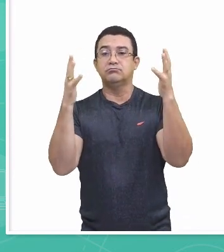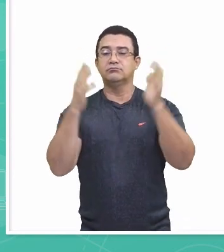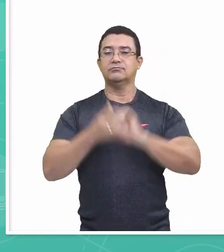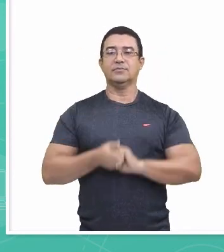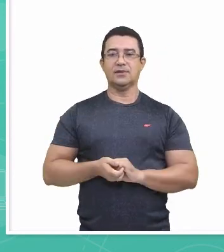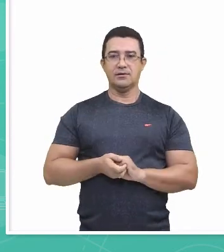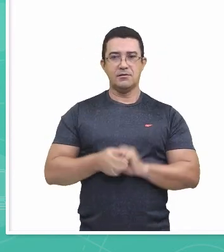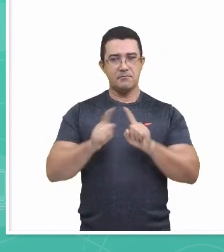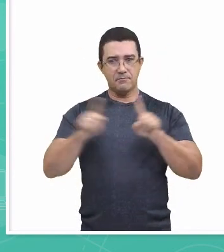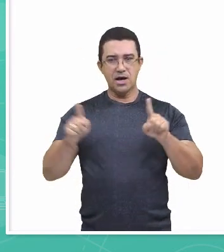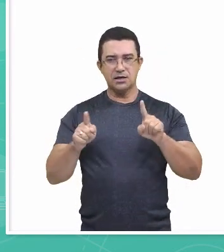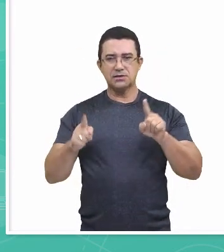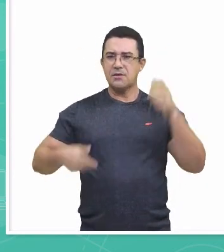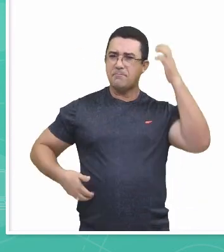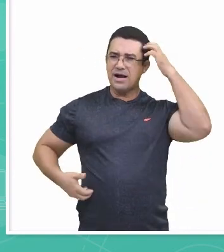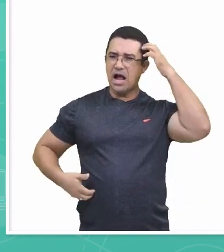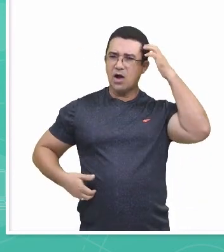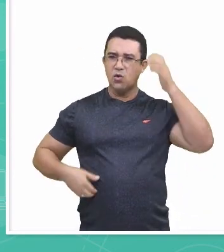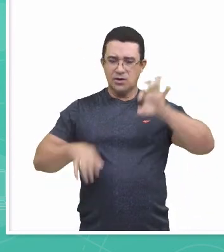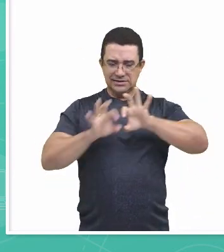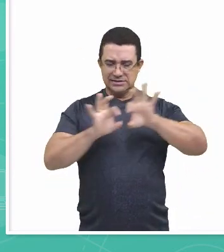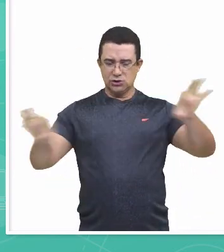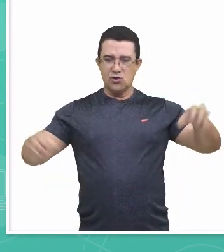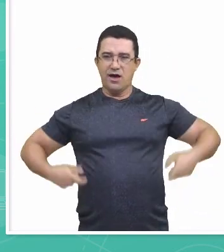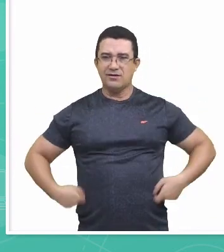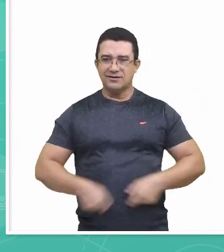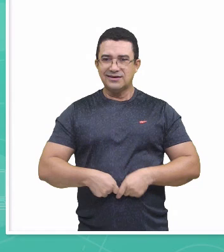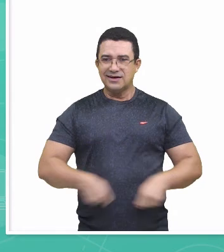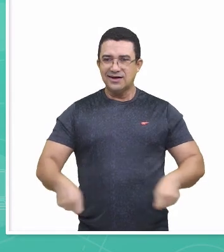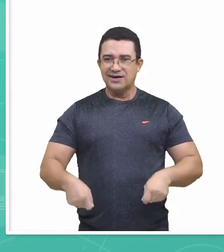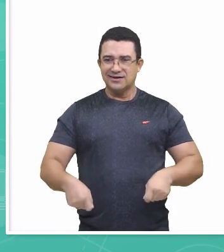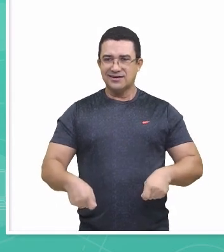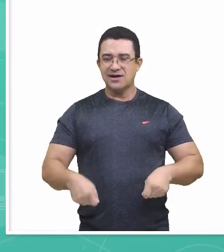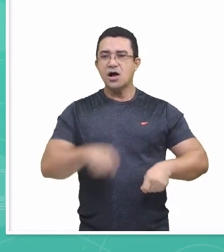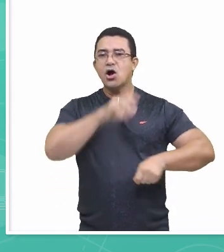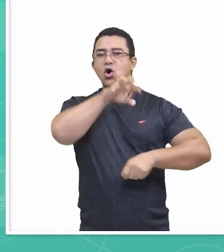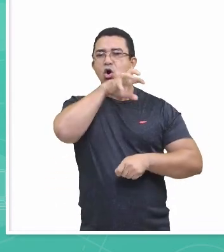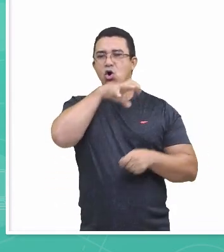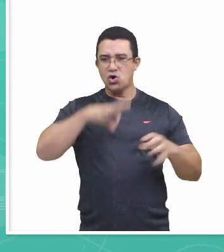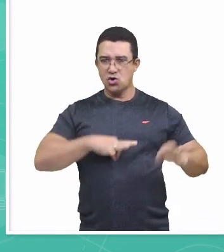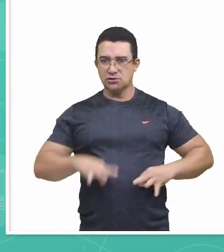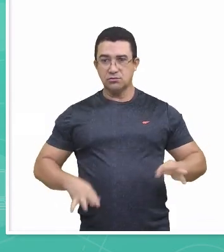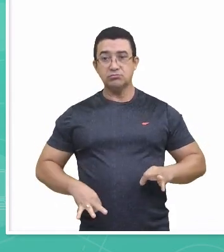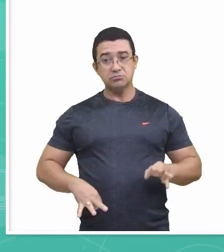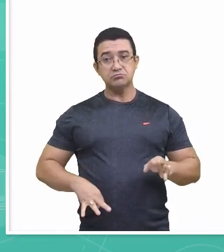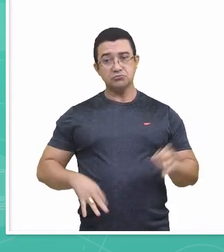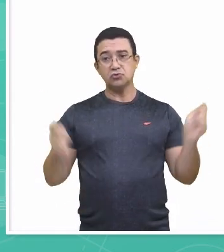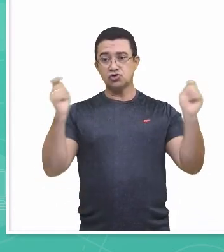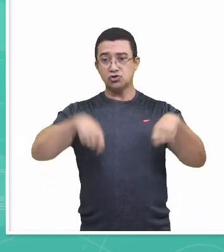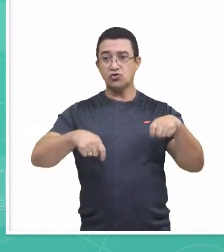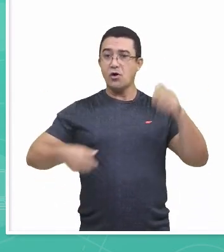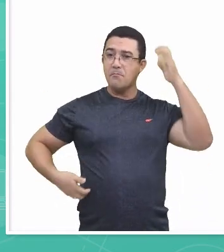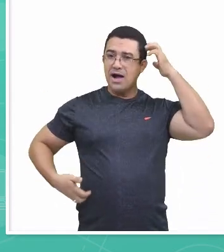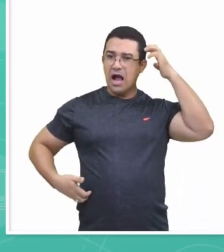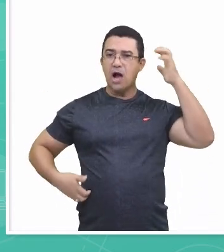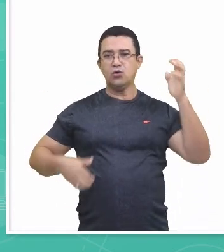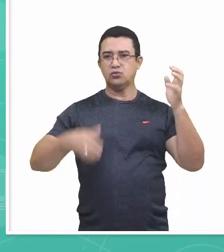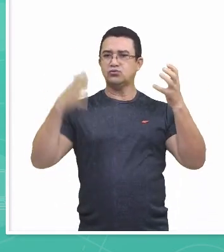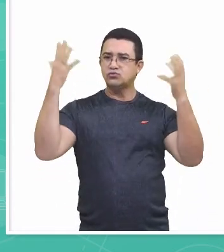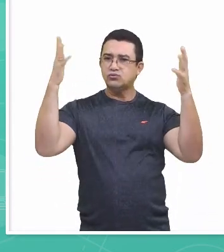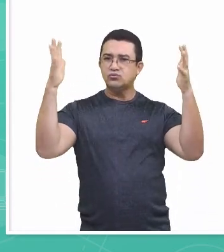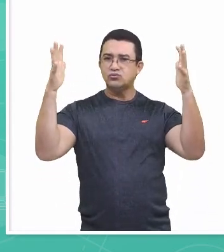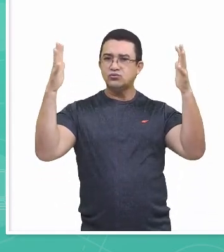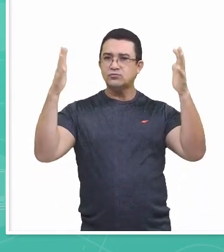pela onça, o macaco pôde a si mesmo bater palmas. Muito bem. Chegou a vez da